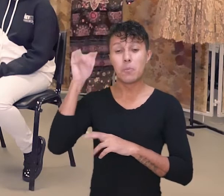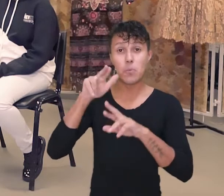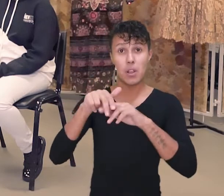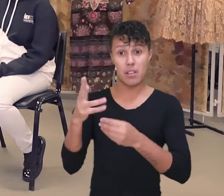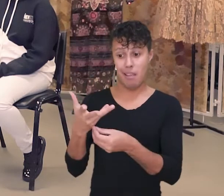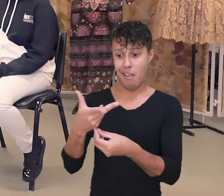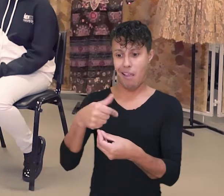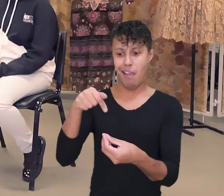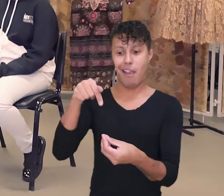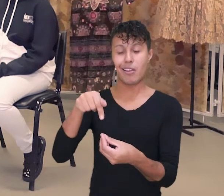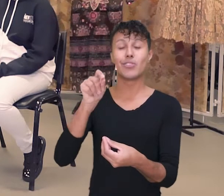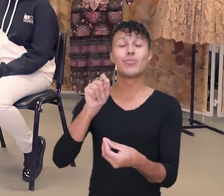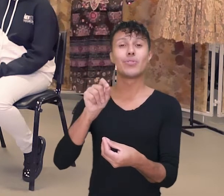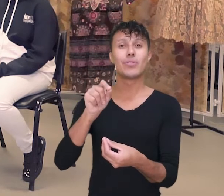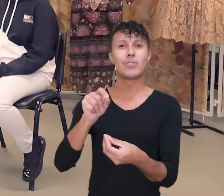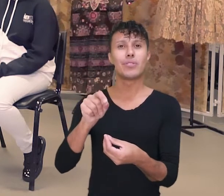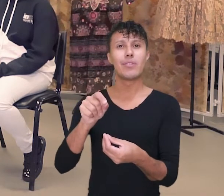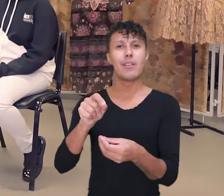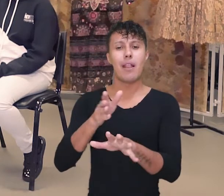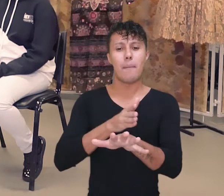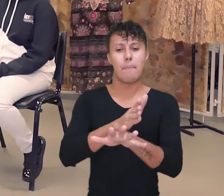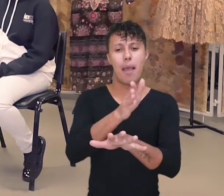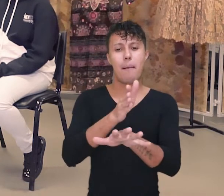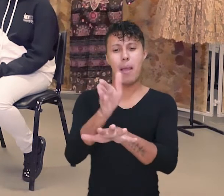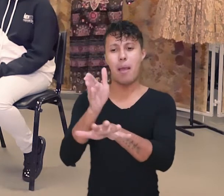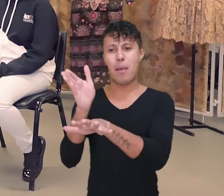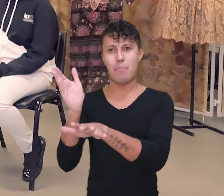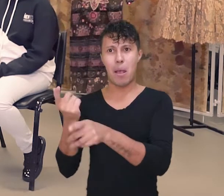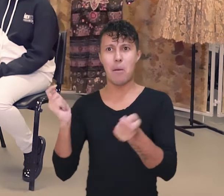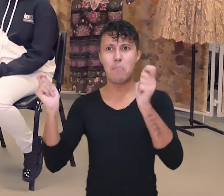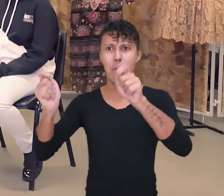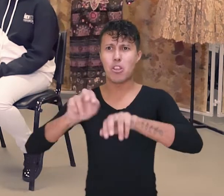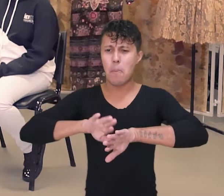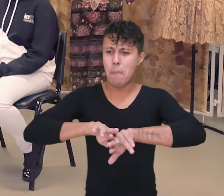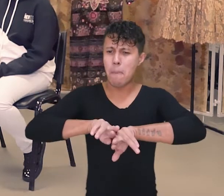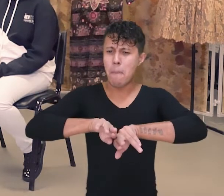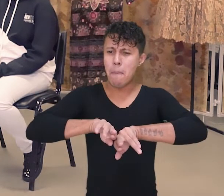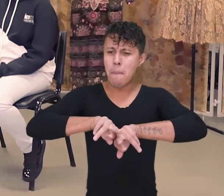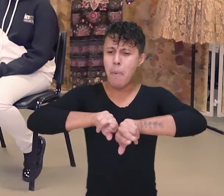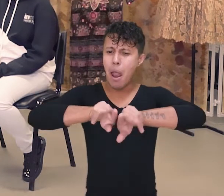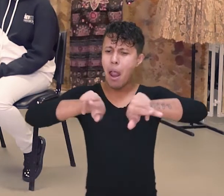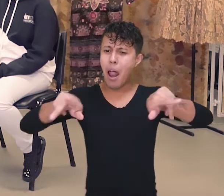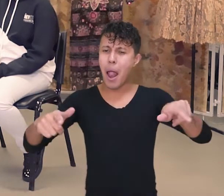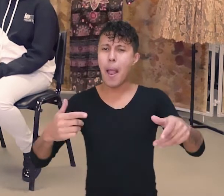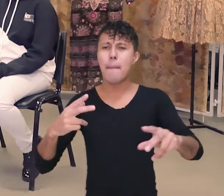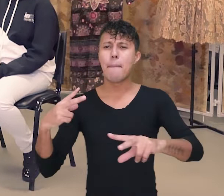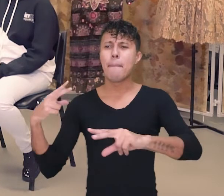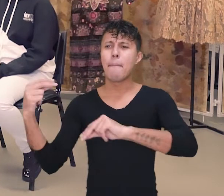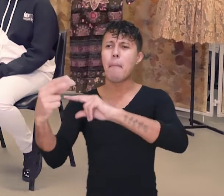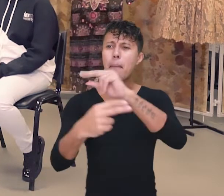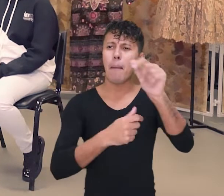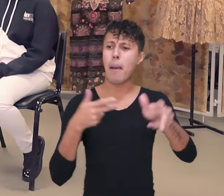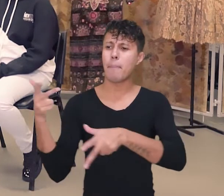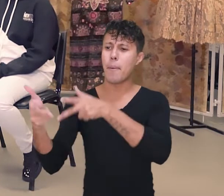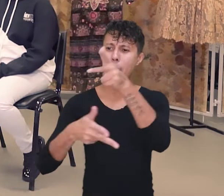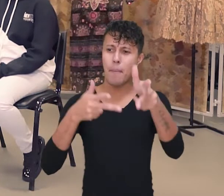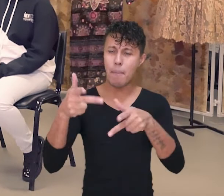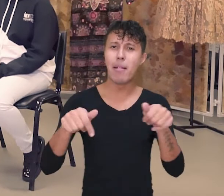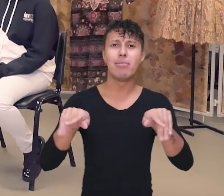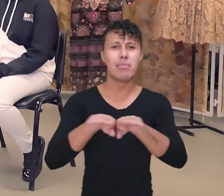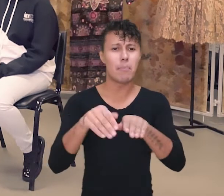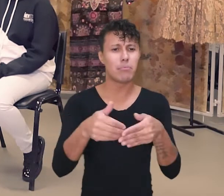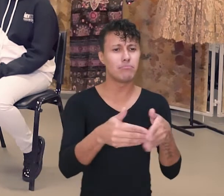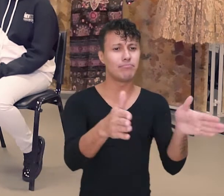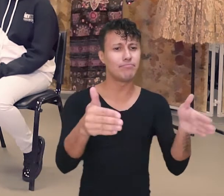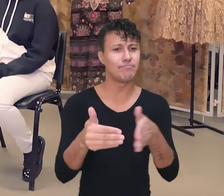arte, ela abre caminhos para diálogos, né? Então, acho que a gente tem que abrir esses caminhos também,